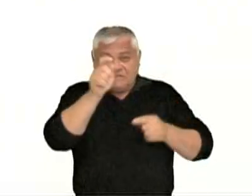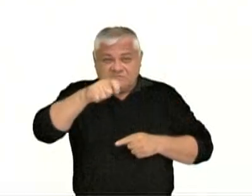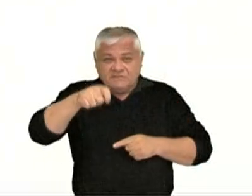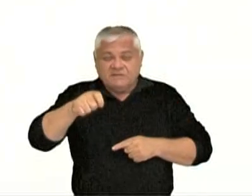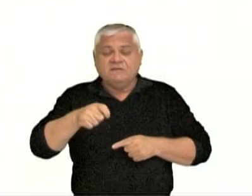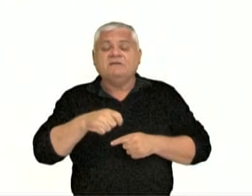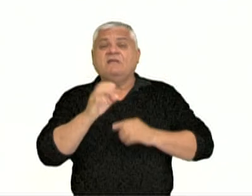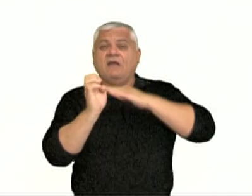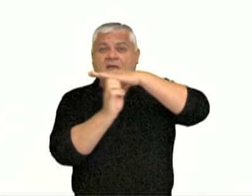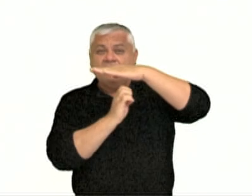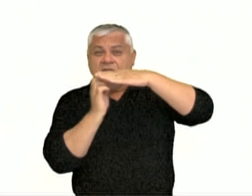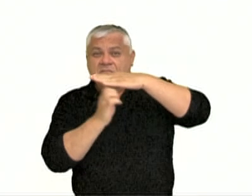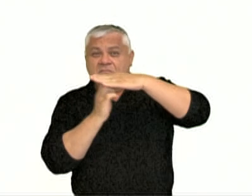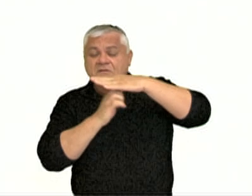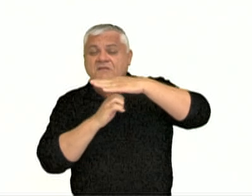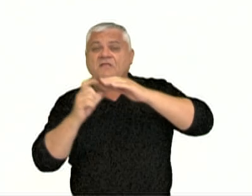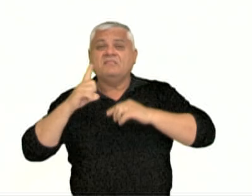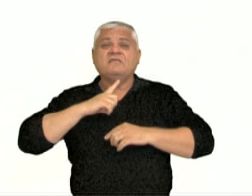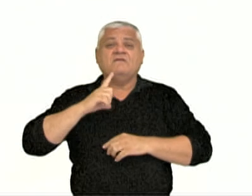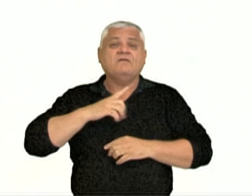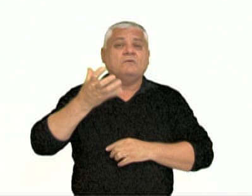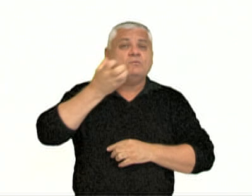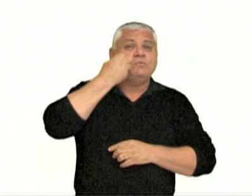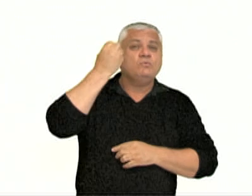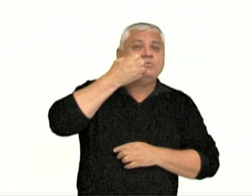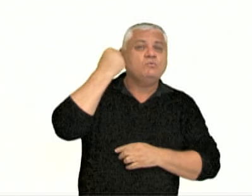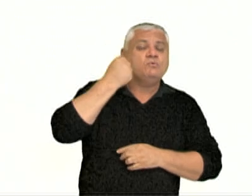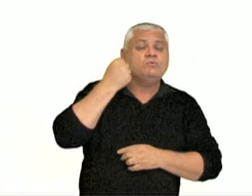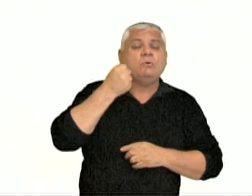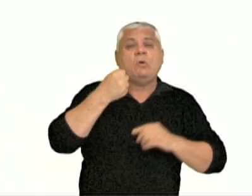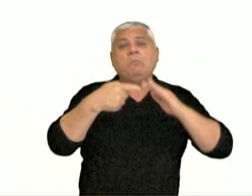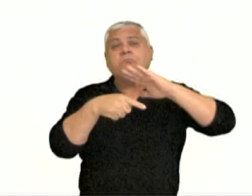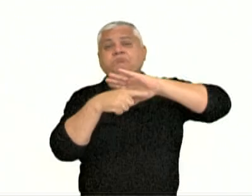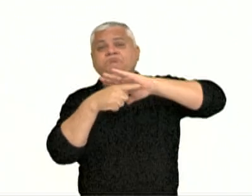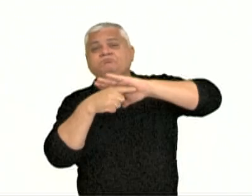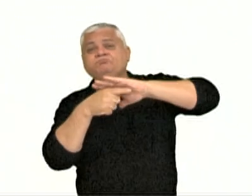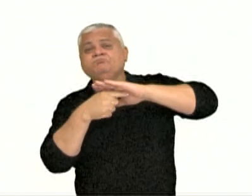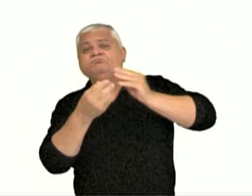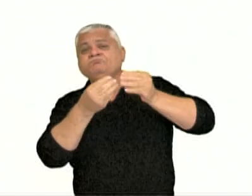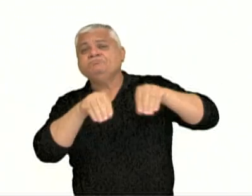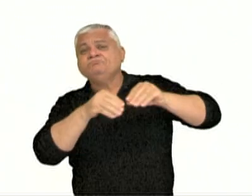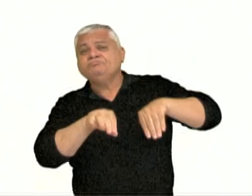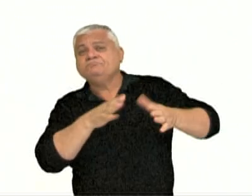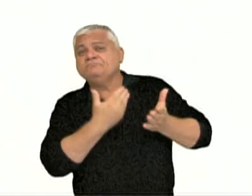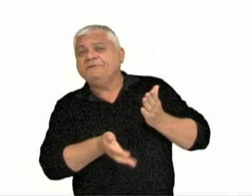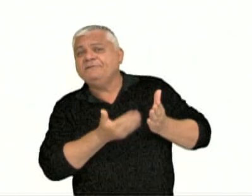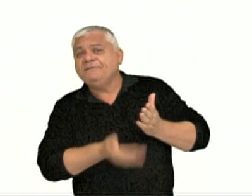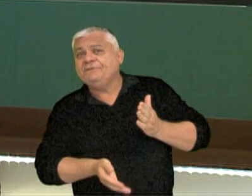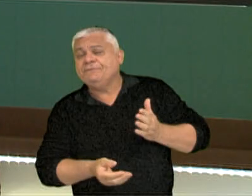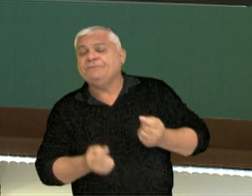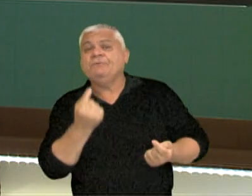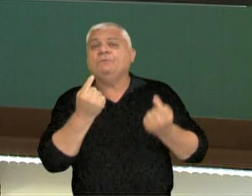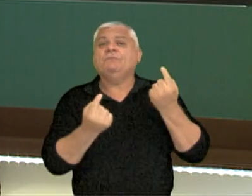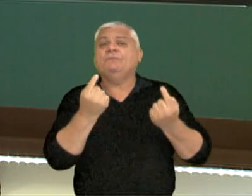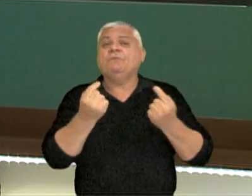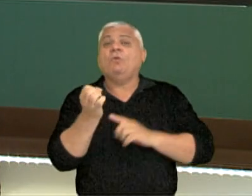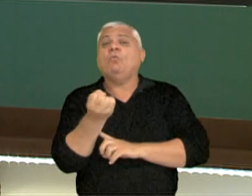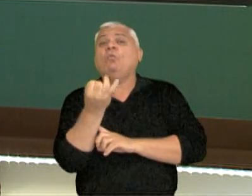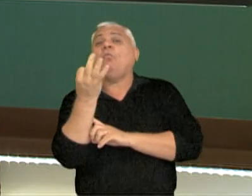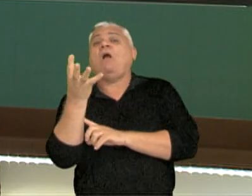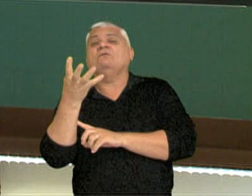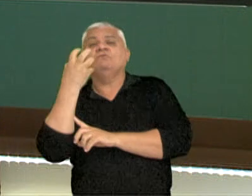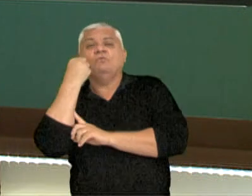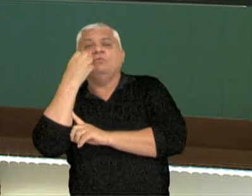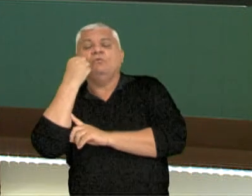a microempresa teve lucro e prejuízo, ou prejuízo. E ele quer saber de quanto foi esse lucro ou